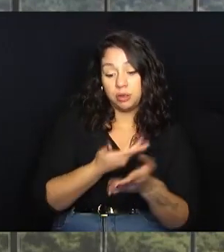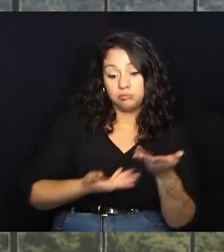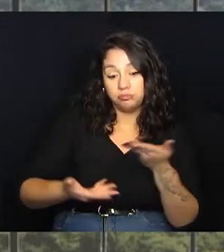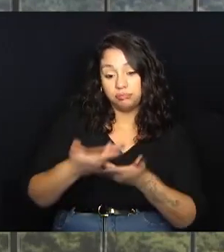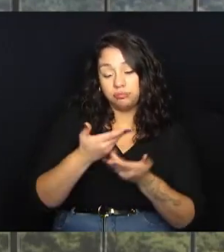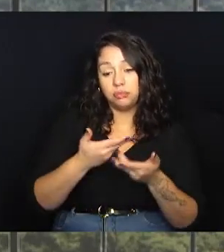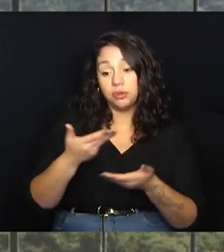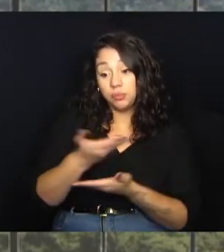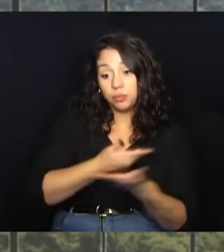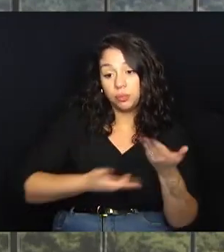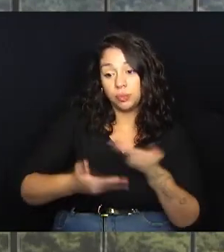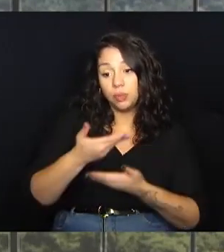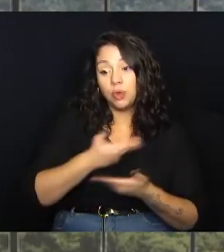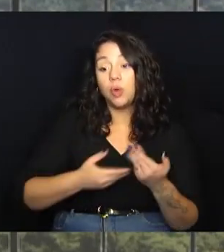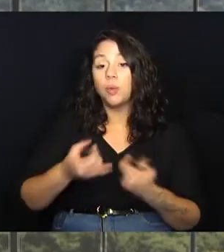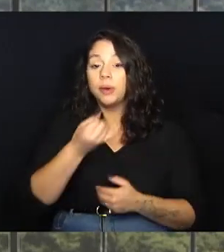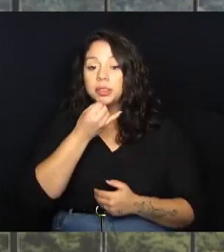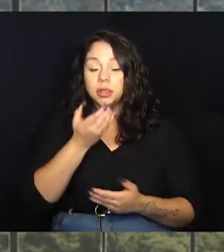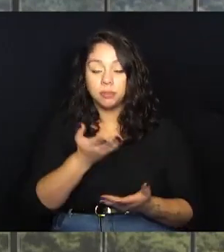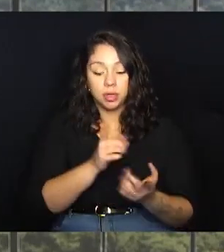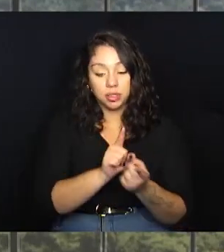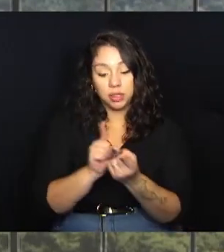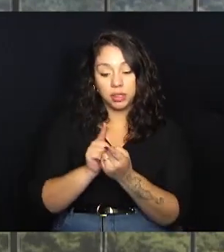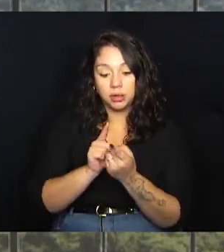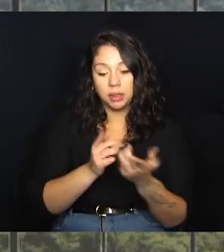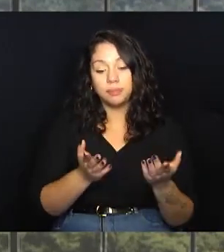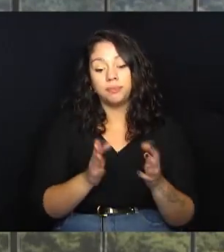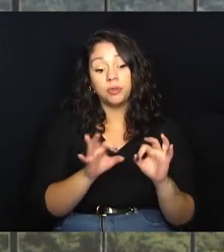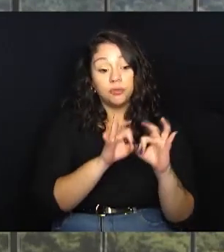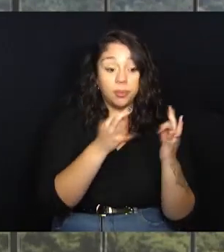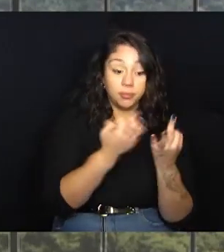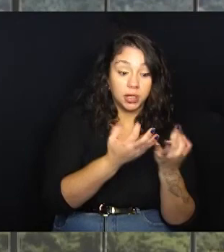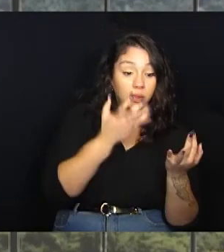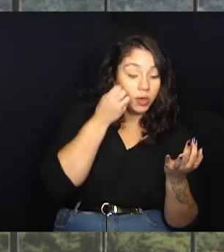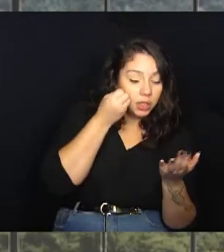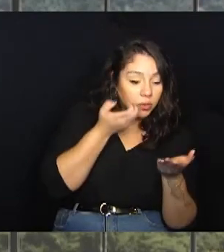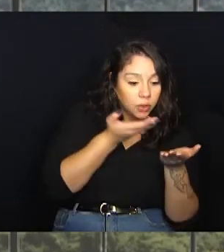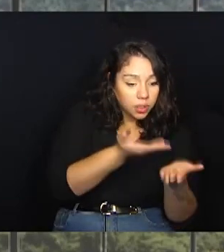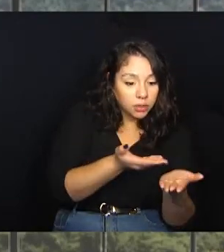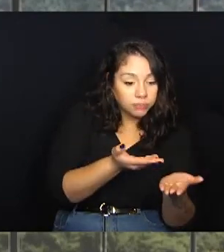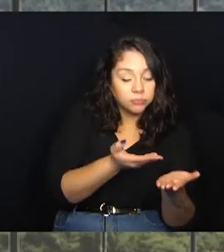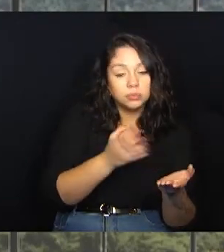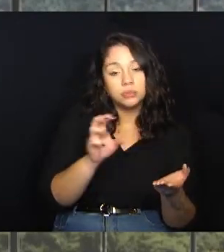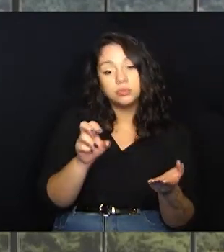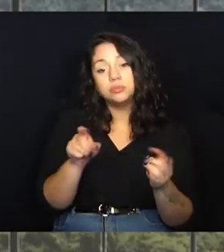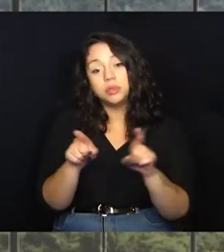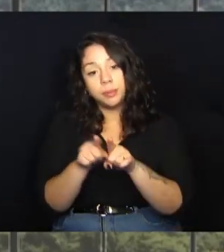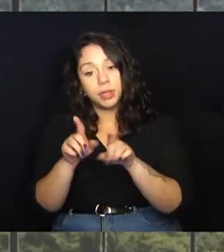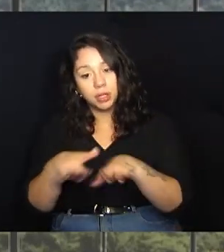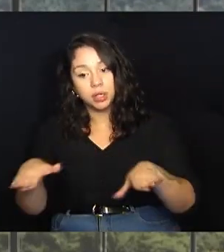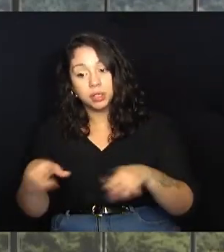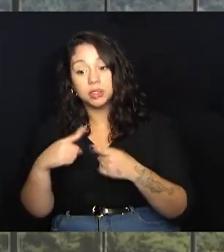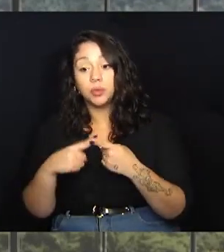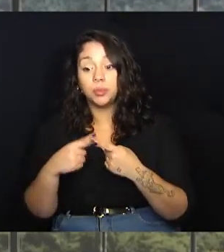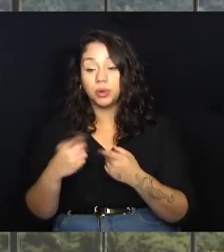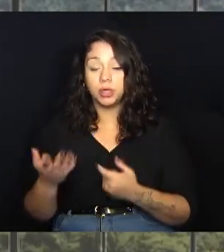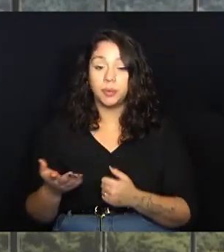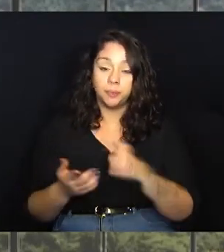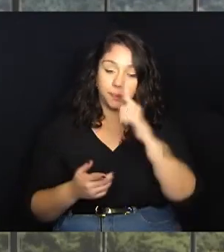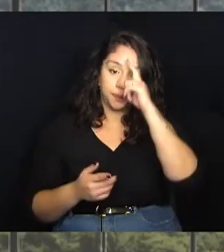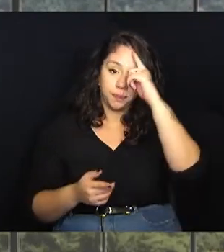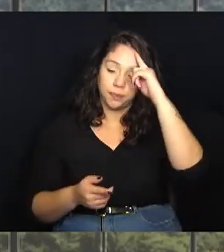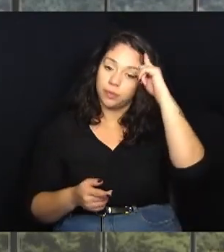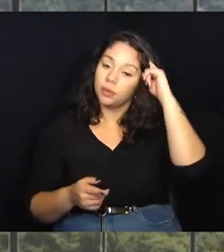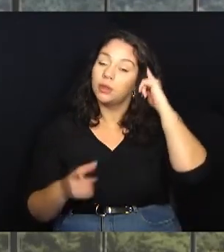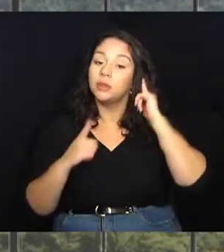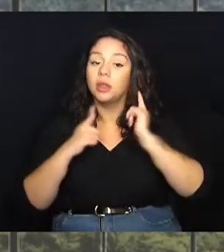exemplo, para atender tanto a família acolhedora quanto essa criança que vai entender, porque pelo menos tanto nessa